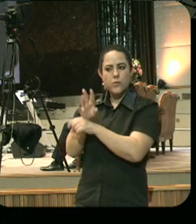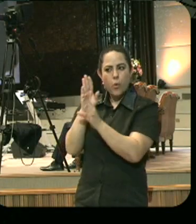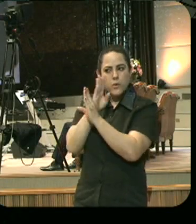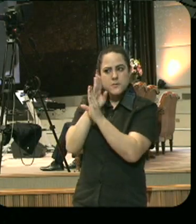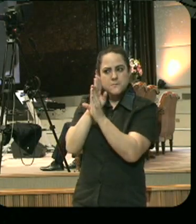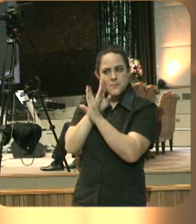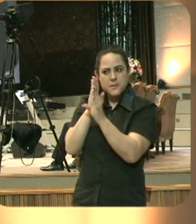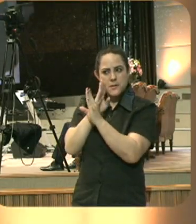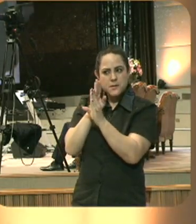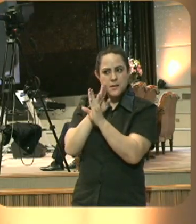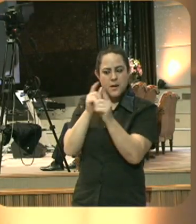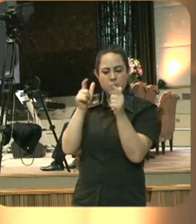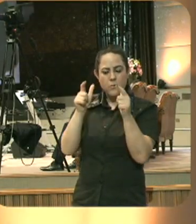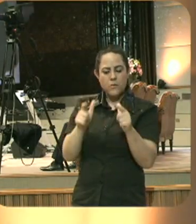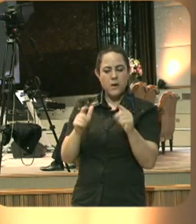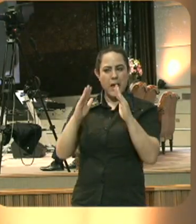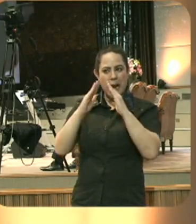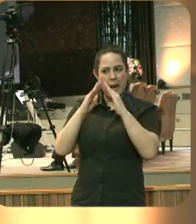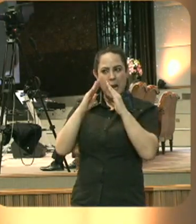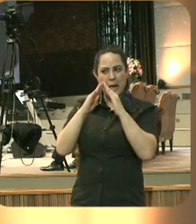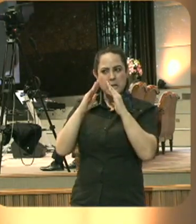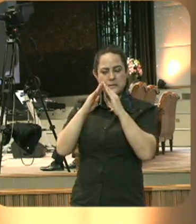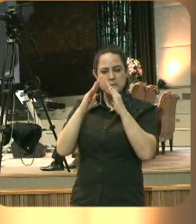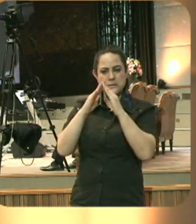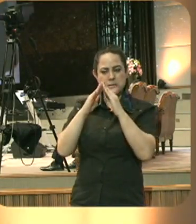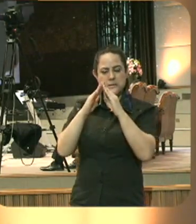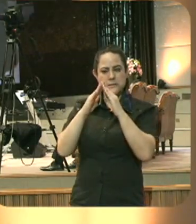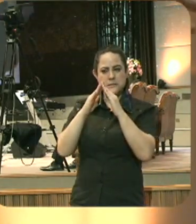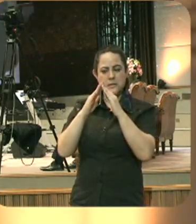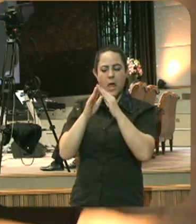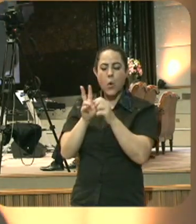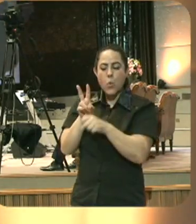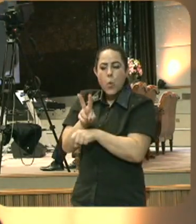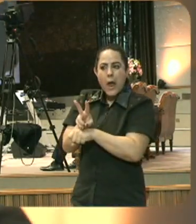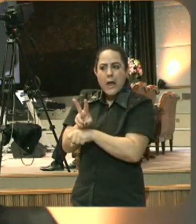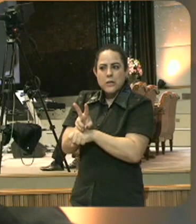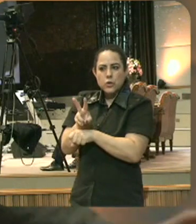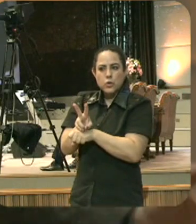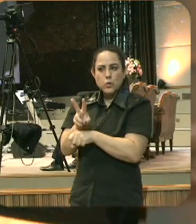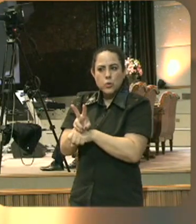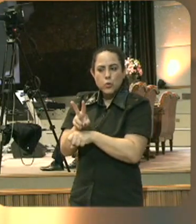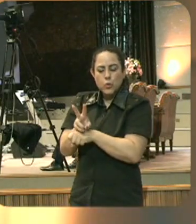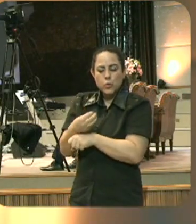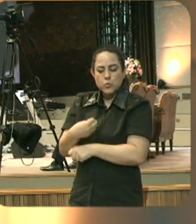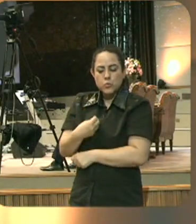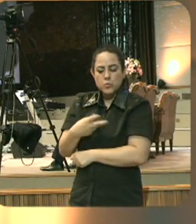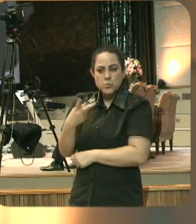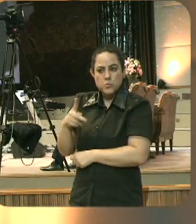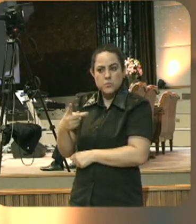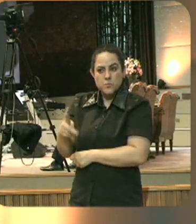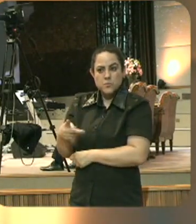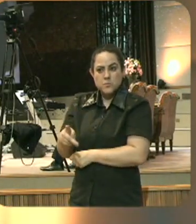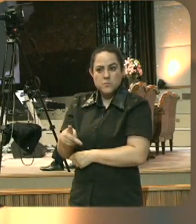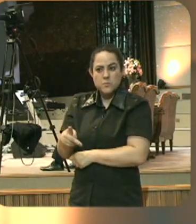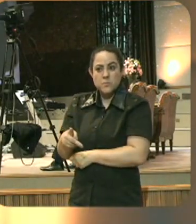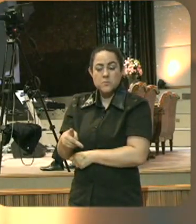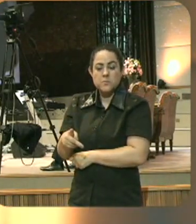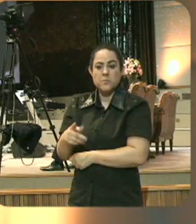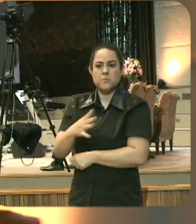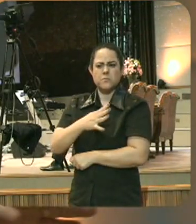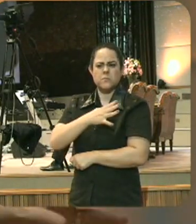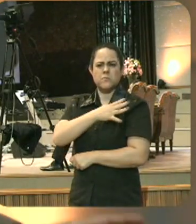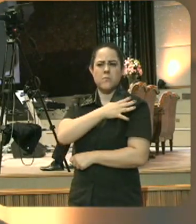espiões lá no terraço de cima da sua casa, cobriu com parte da colheita, de tal maneira